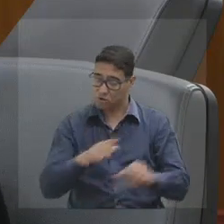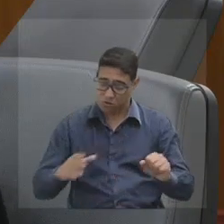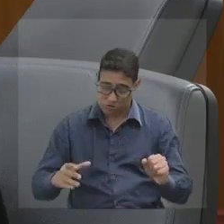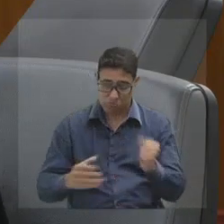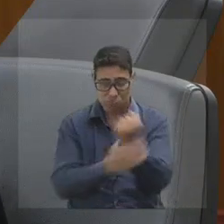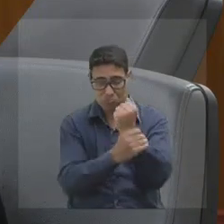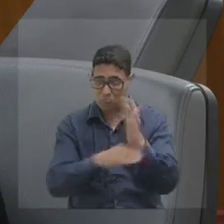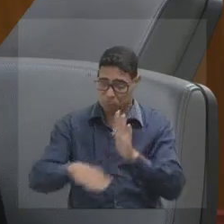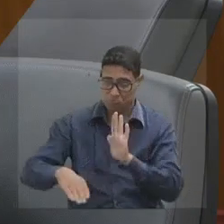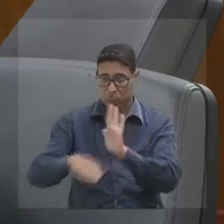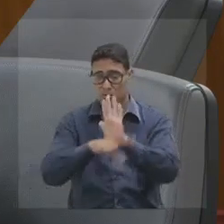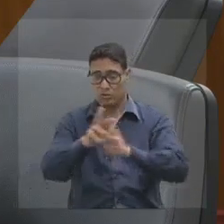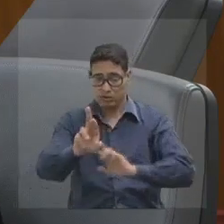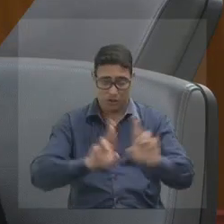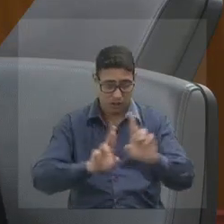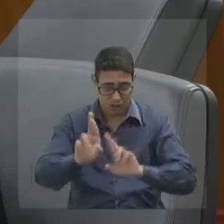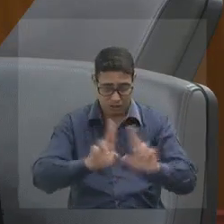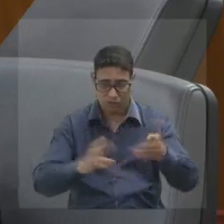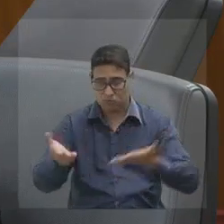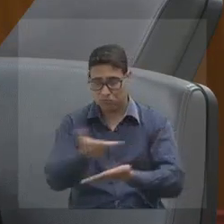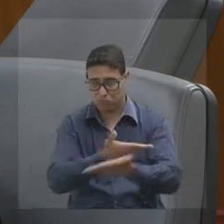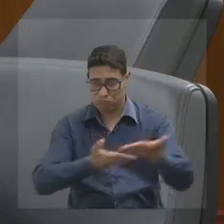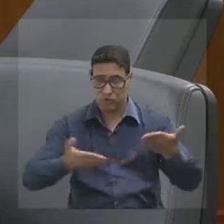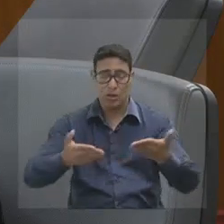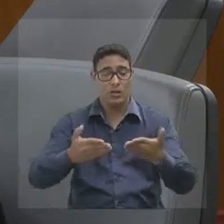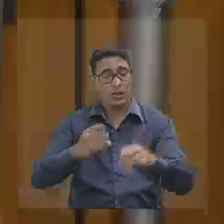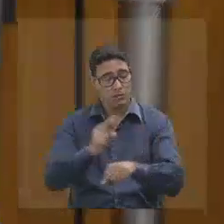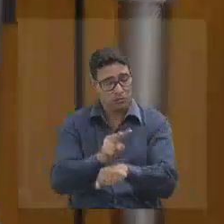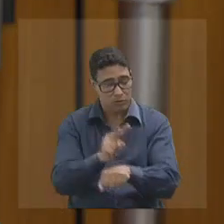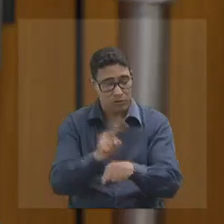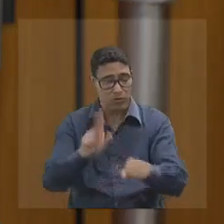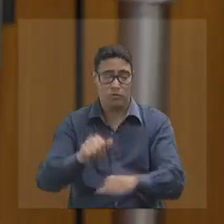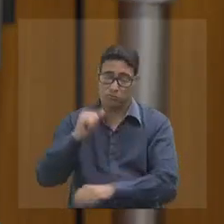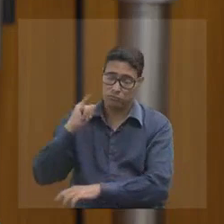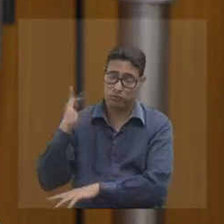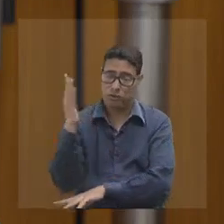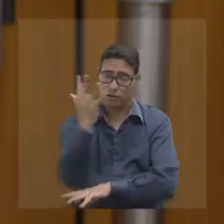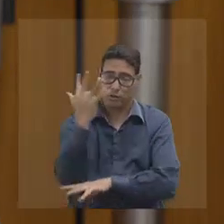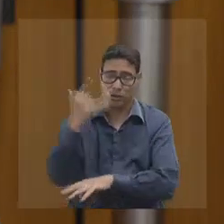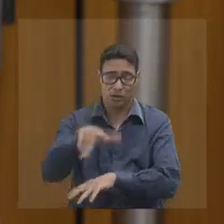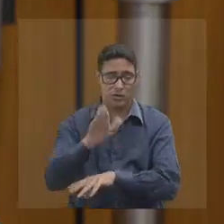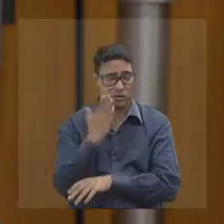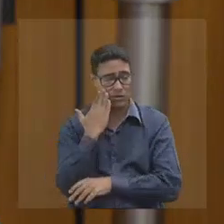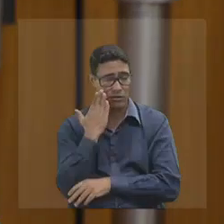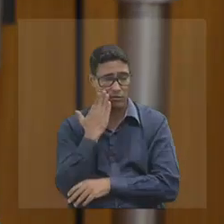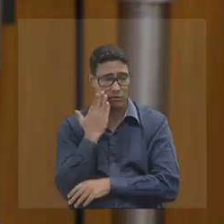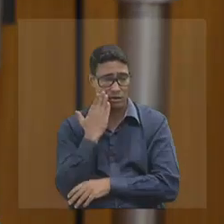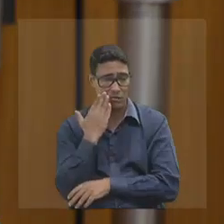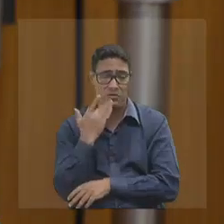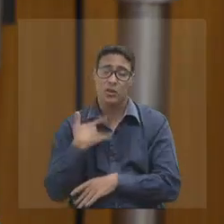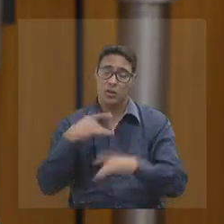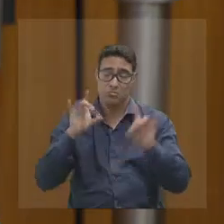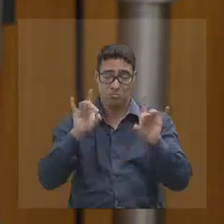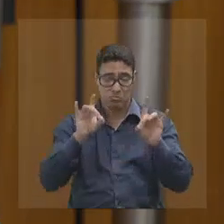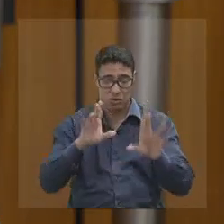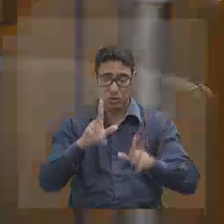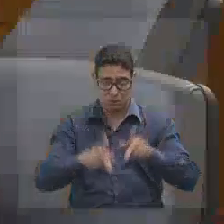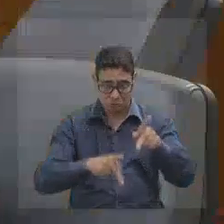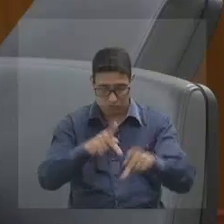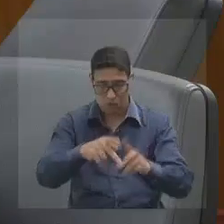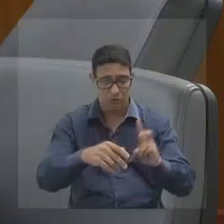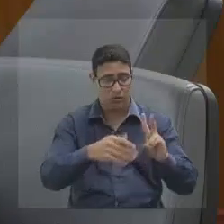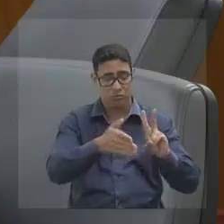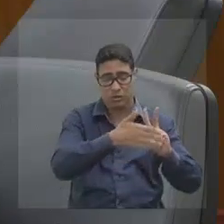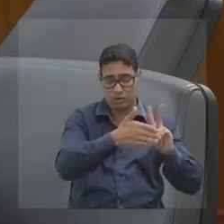essa relação da preservação da natureza com é o que a gente sabe que especialmente né a população indígena